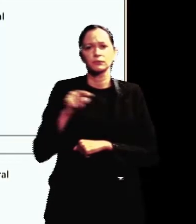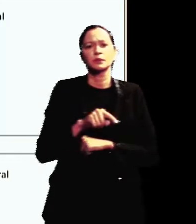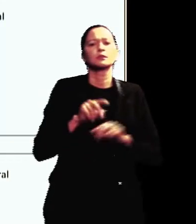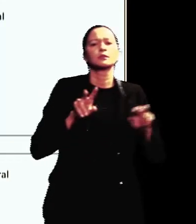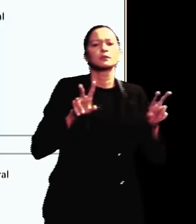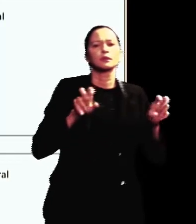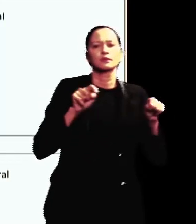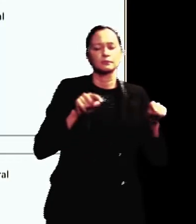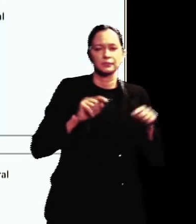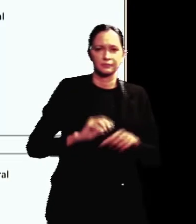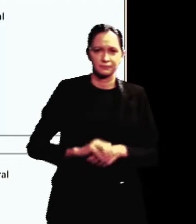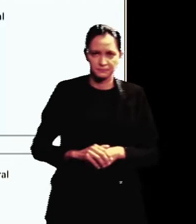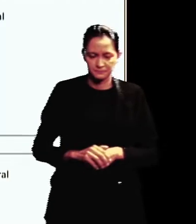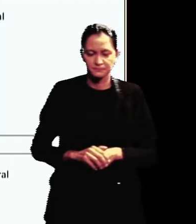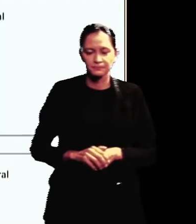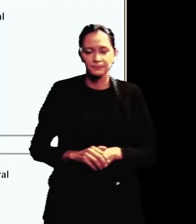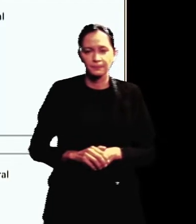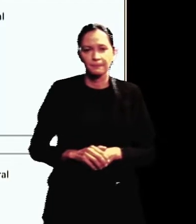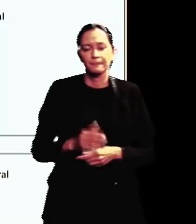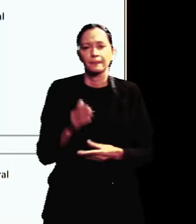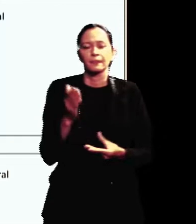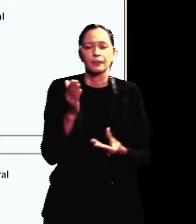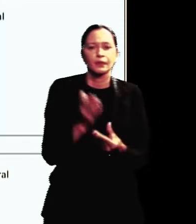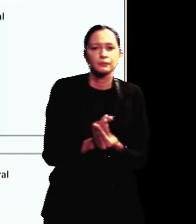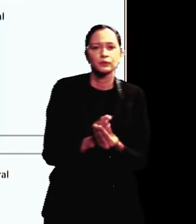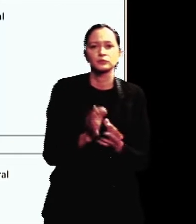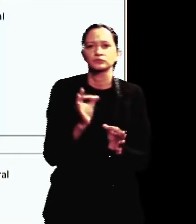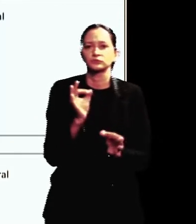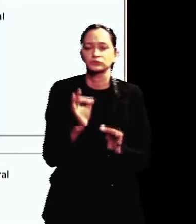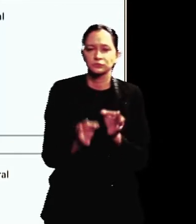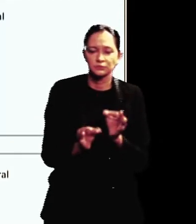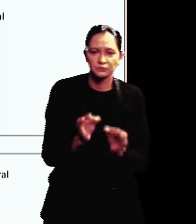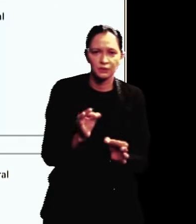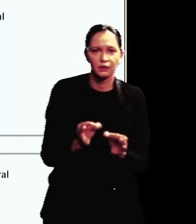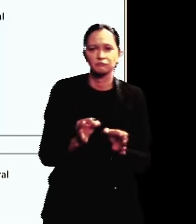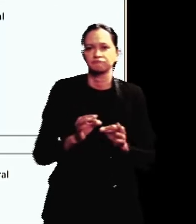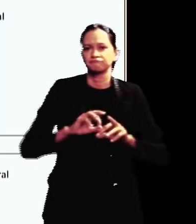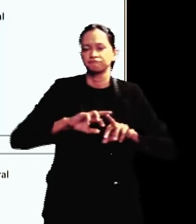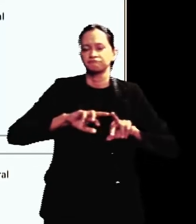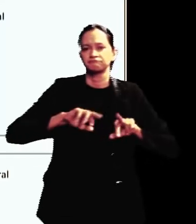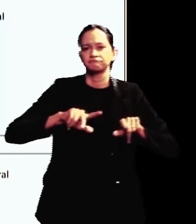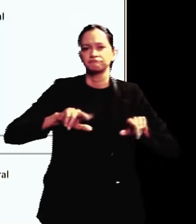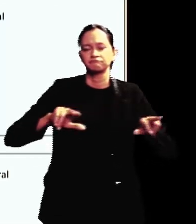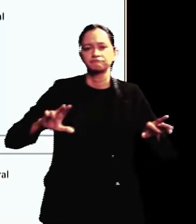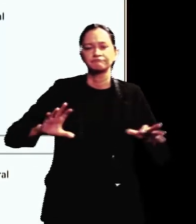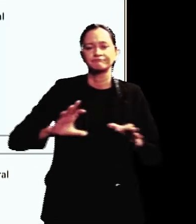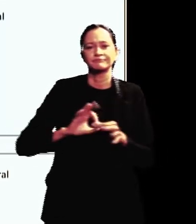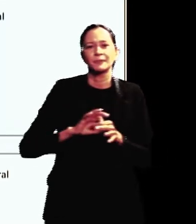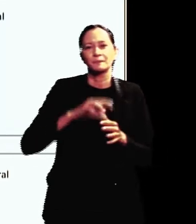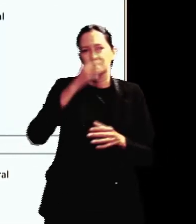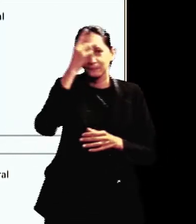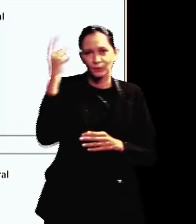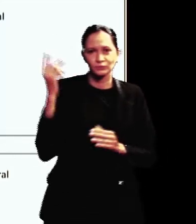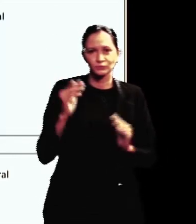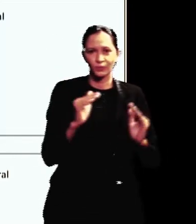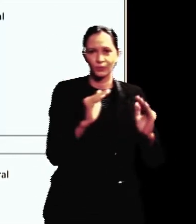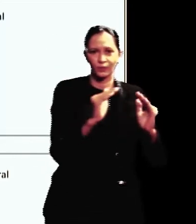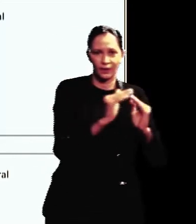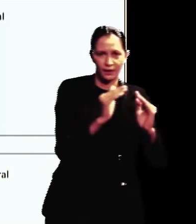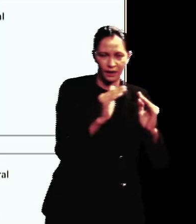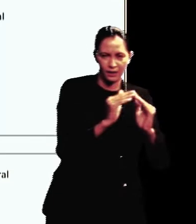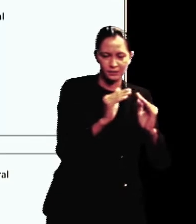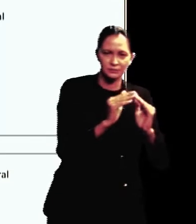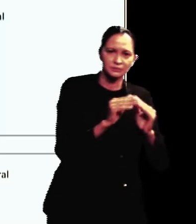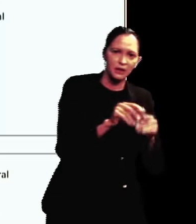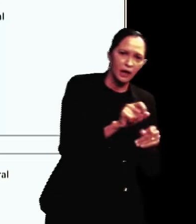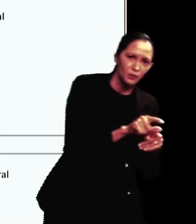do cumprimento de medidas judiciais, extrajudiciais ou administrativas que resultem em despejo,